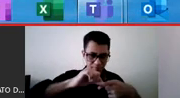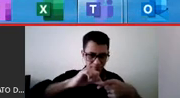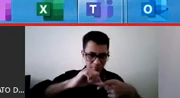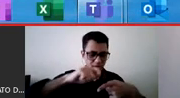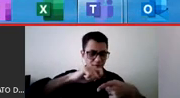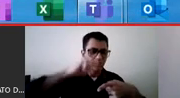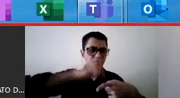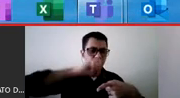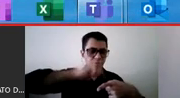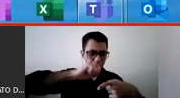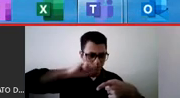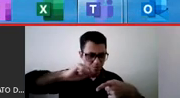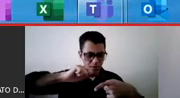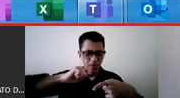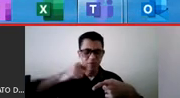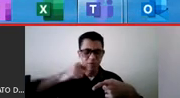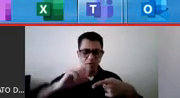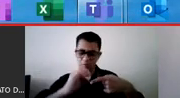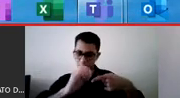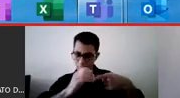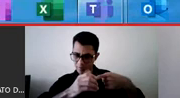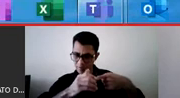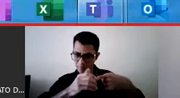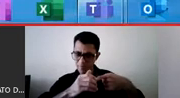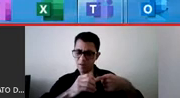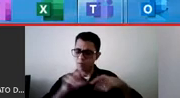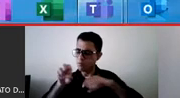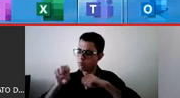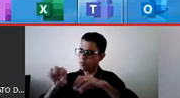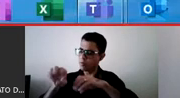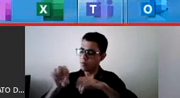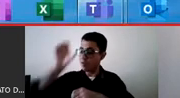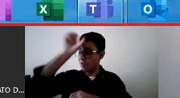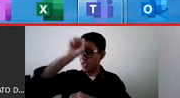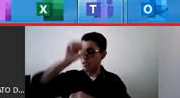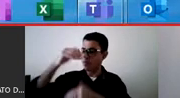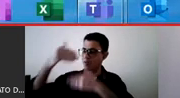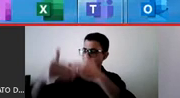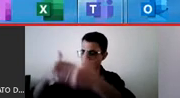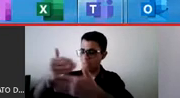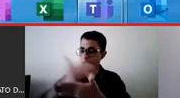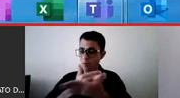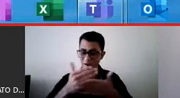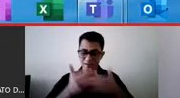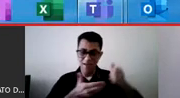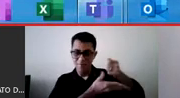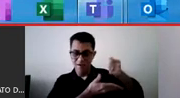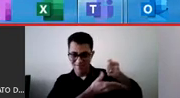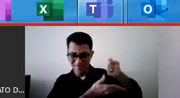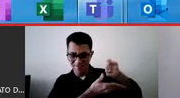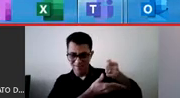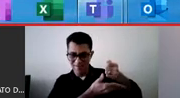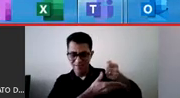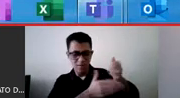fecha a pasta de dente. São coisas pequenas, mas se a gente começa a